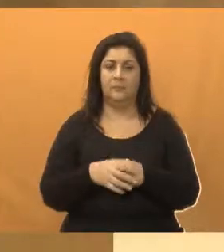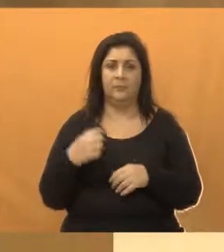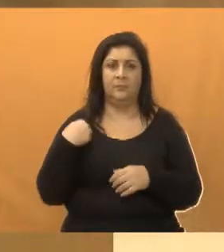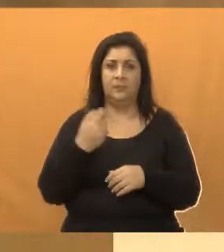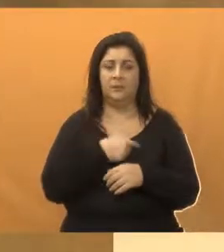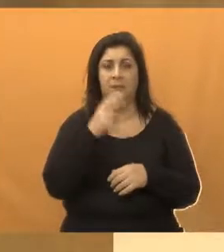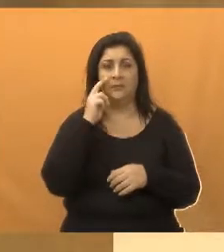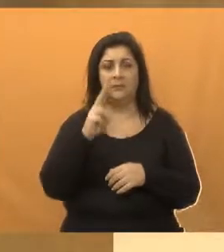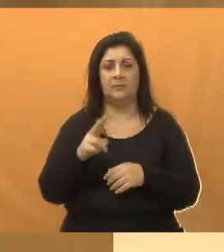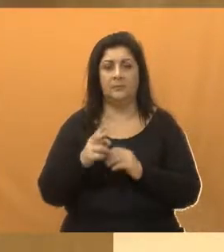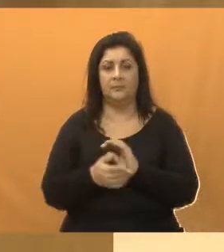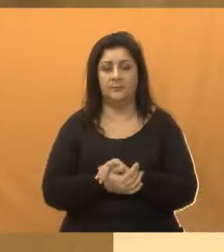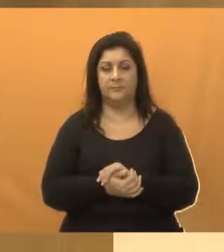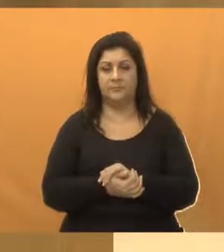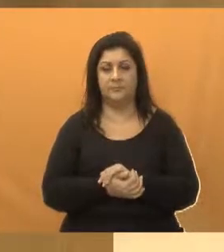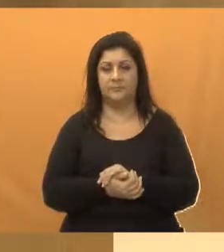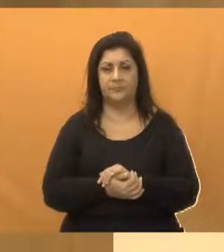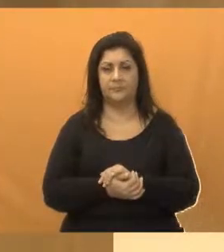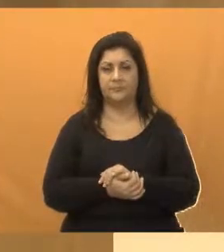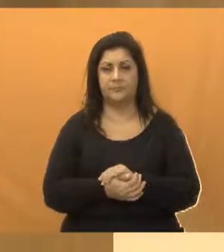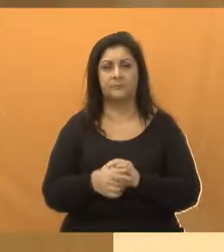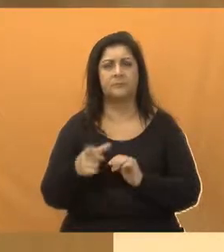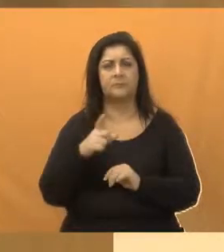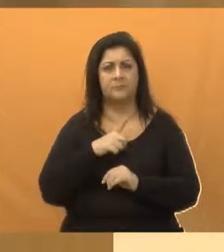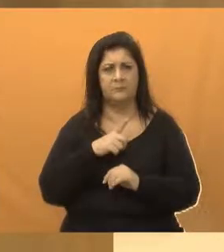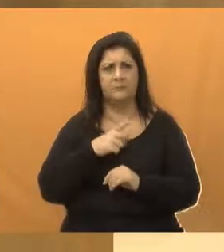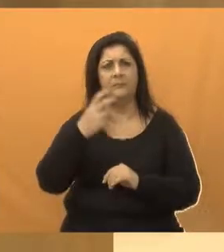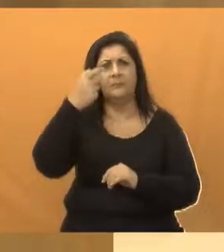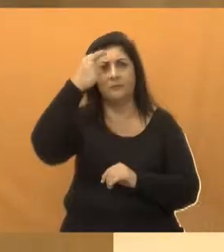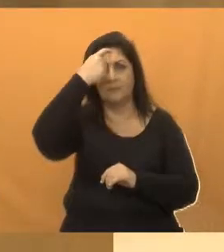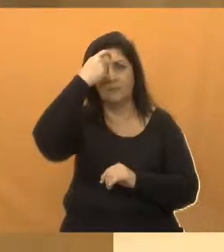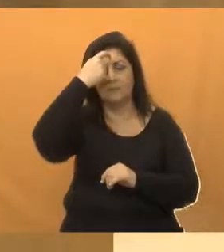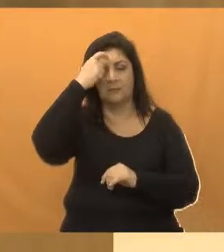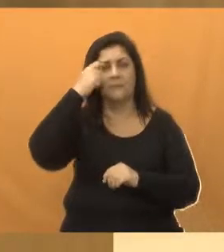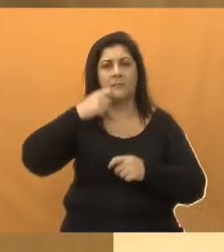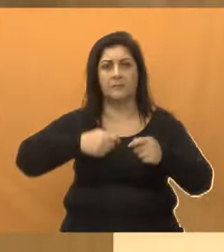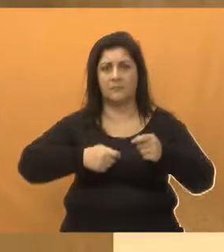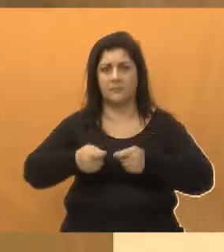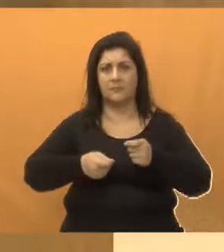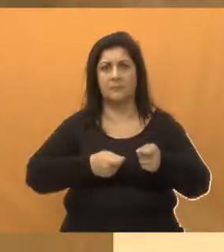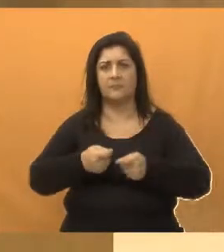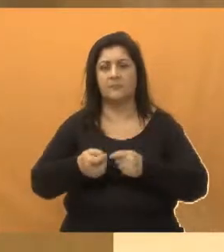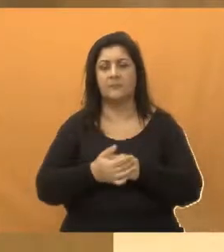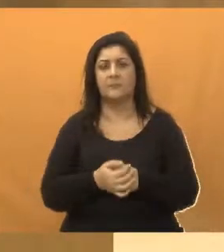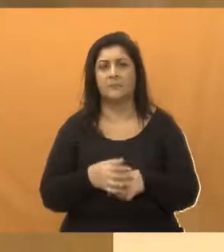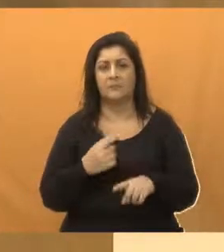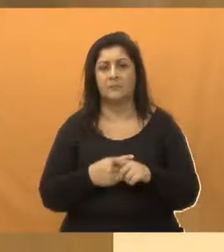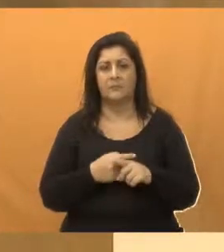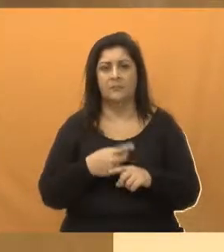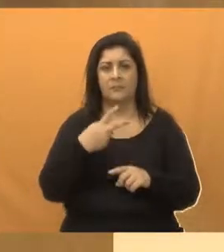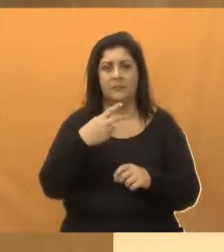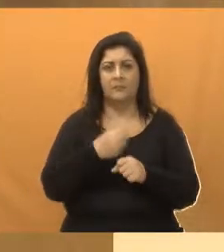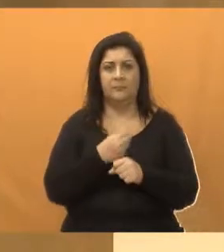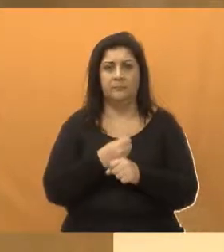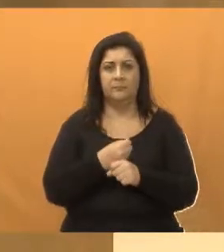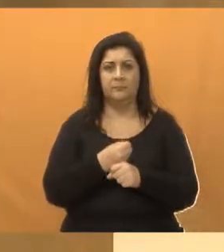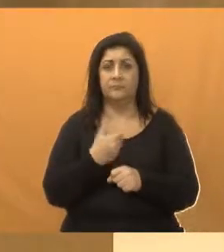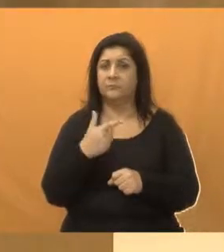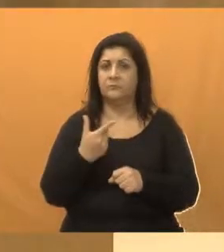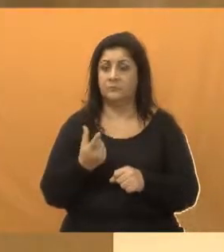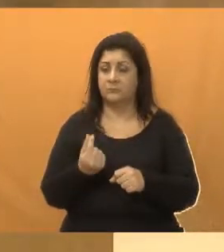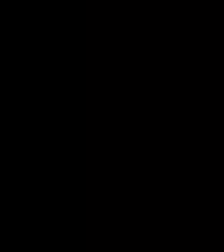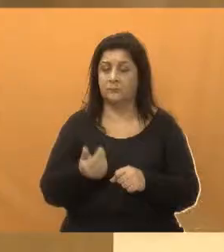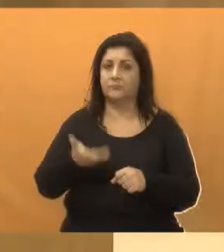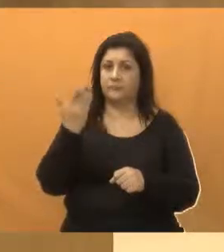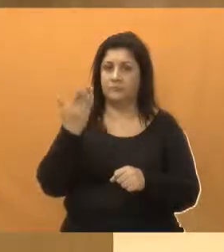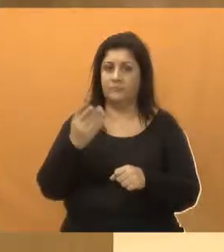que tem essa consciência da administração, porque durante 2 anos não foi aumentada a tarifa